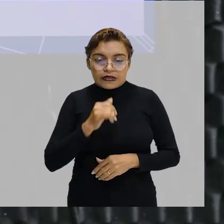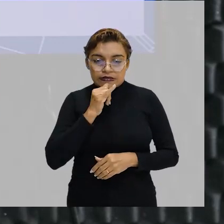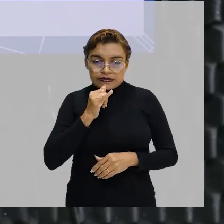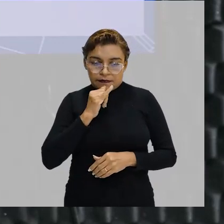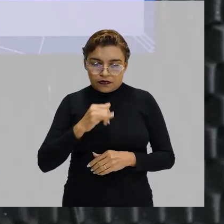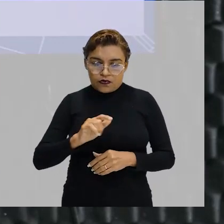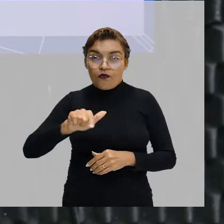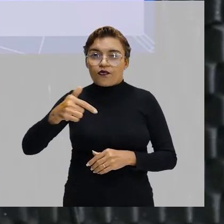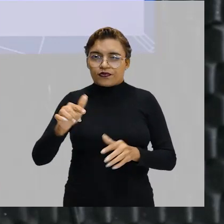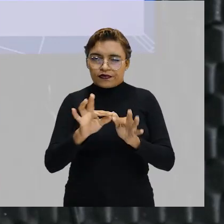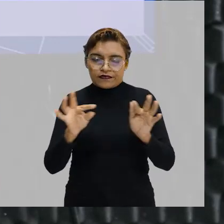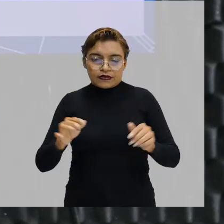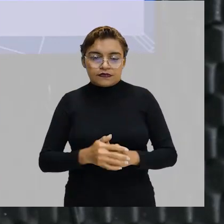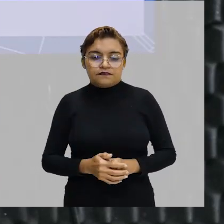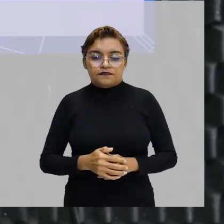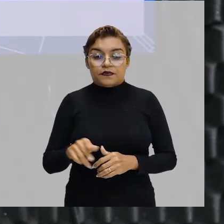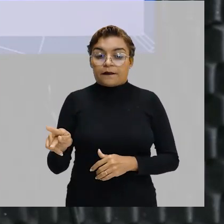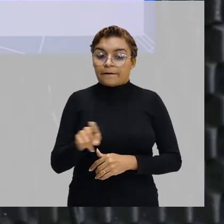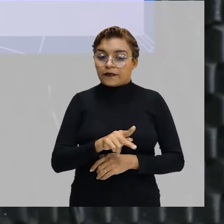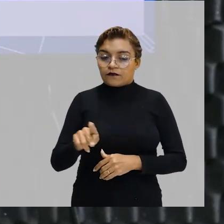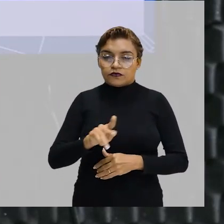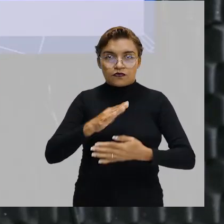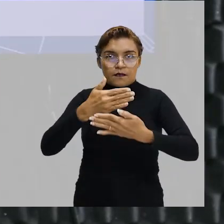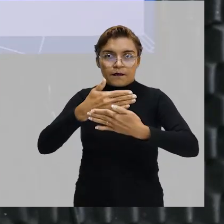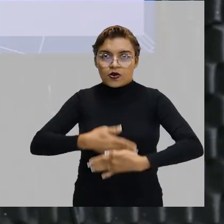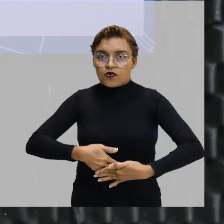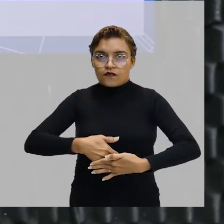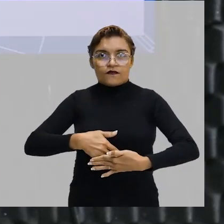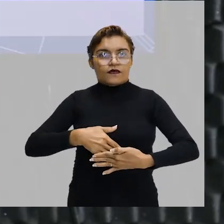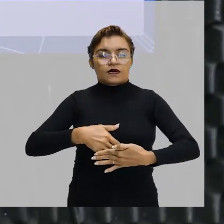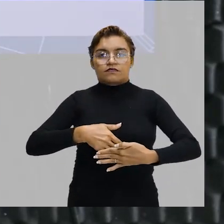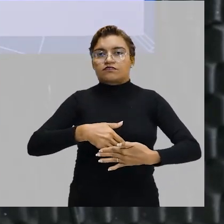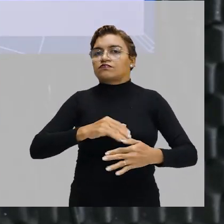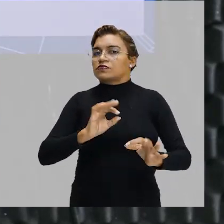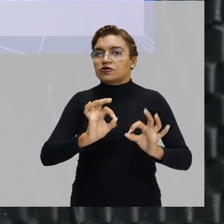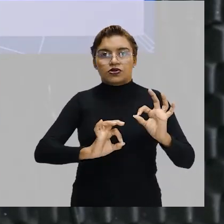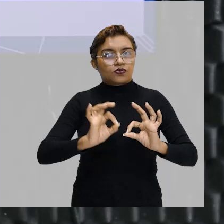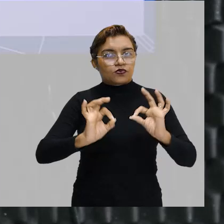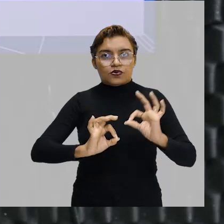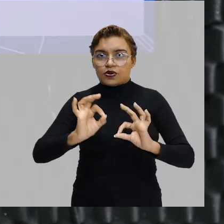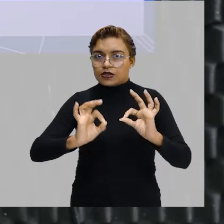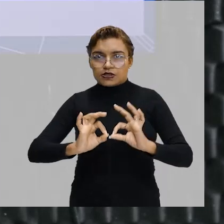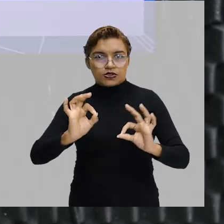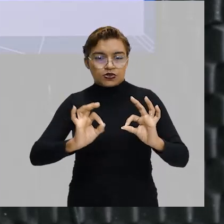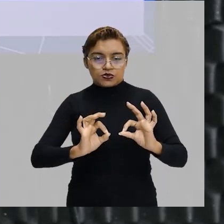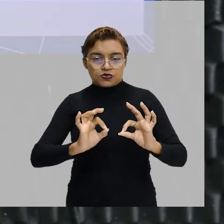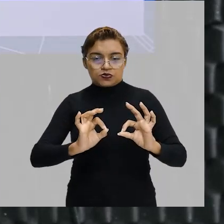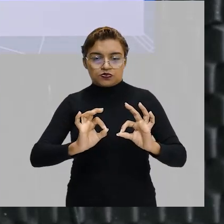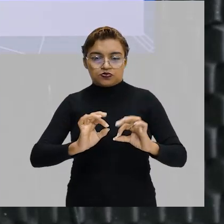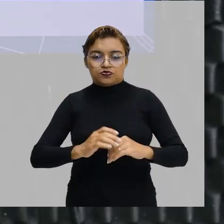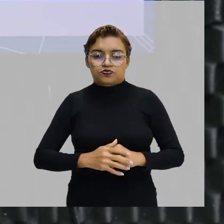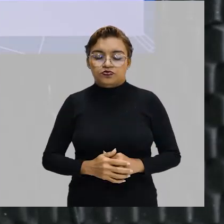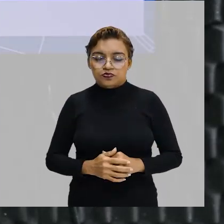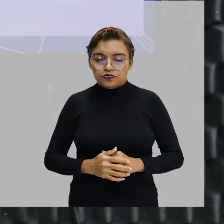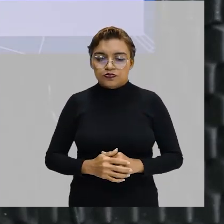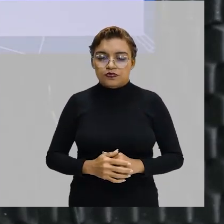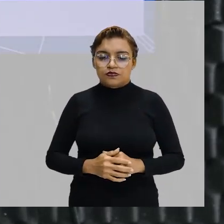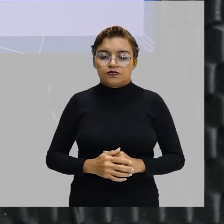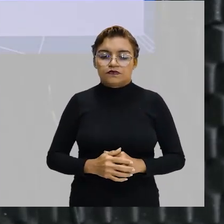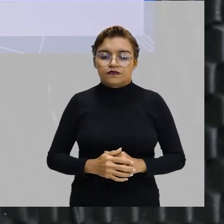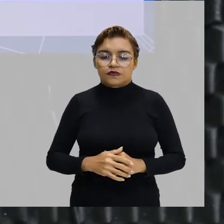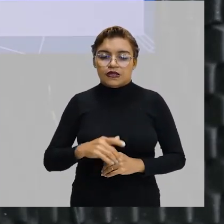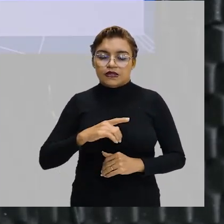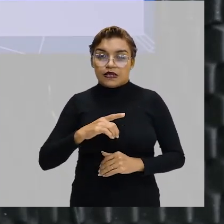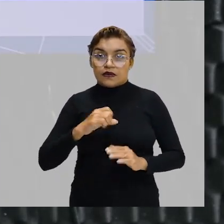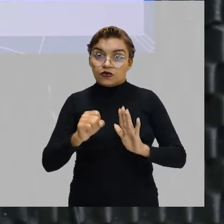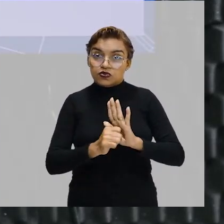professor não elaborou a prova, eu tenho aqui uma oração completa. O professor é o sujeito.